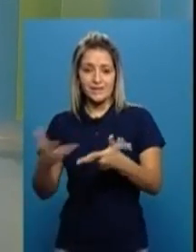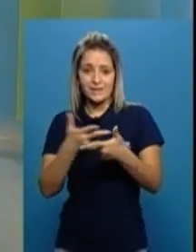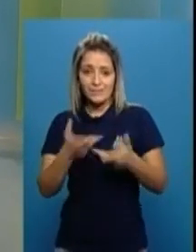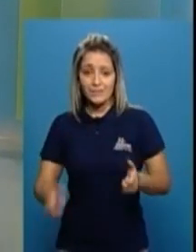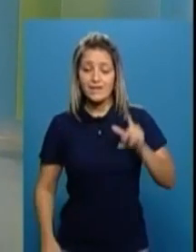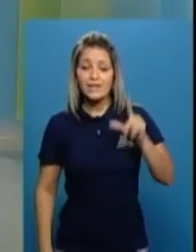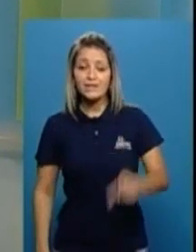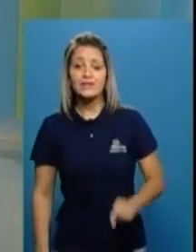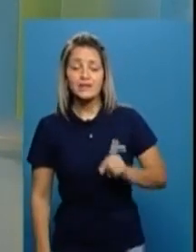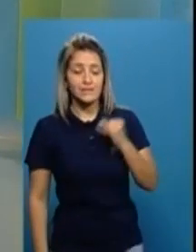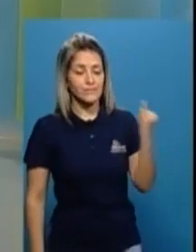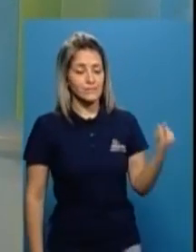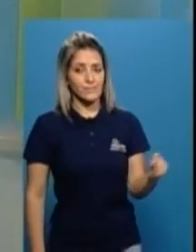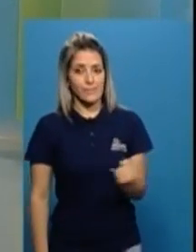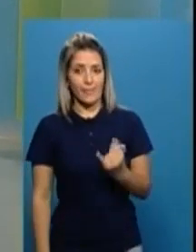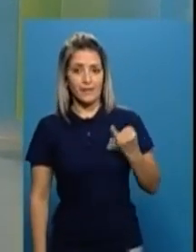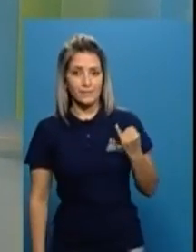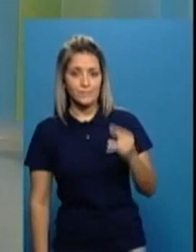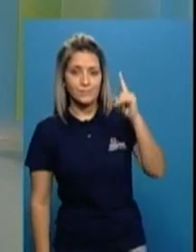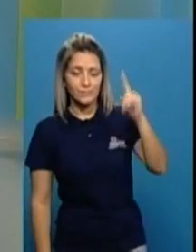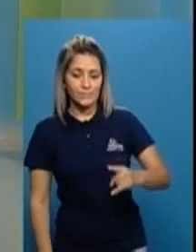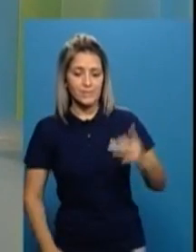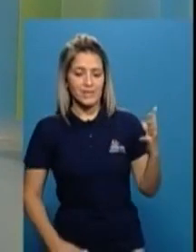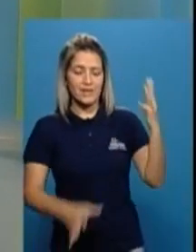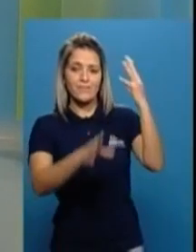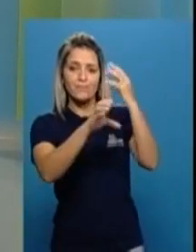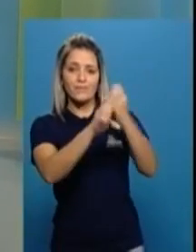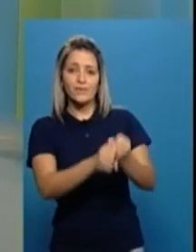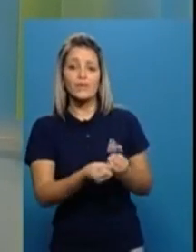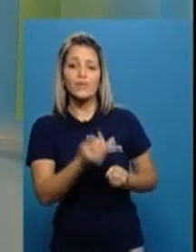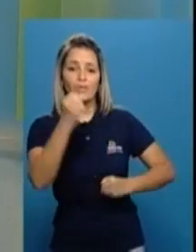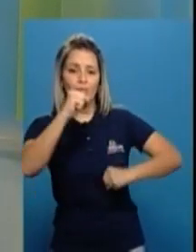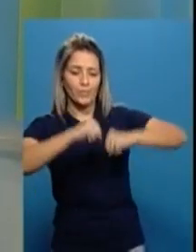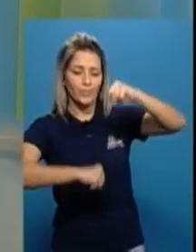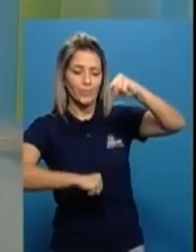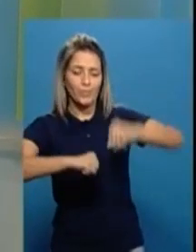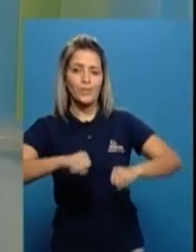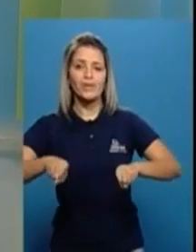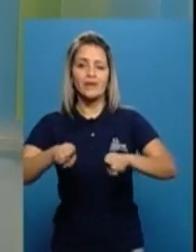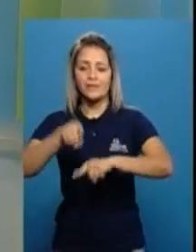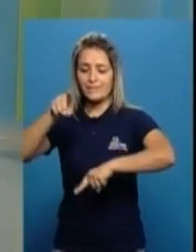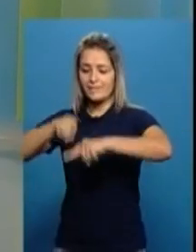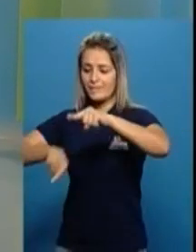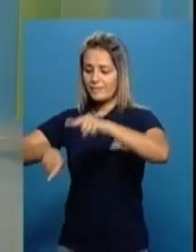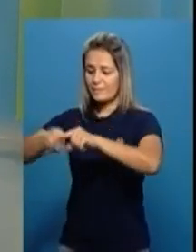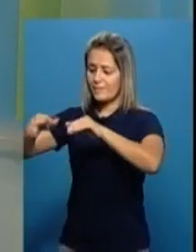será de extrema importância para o cálculo do número de máquinas e da área de estoque. O número